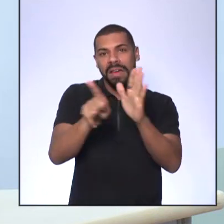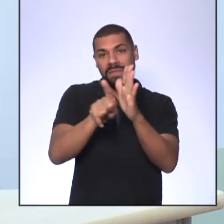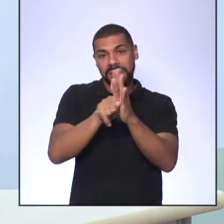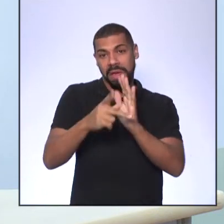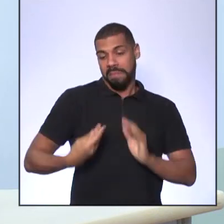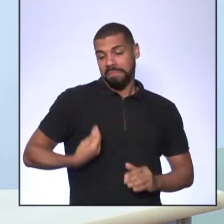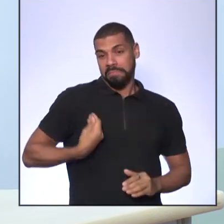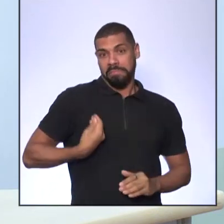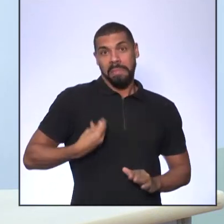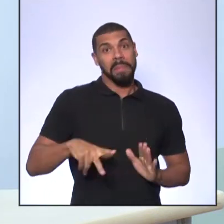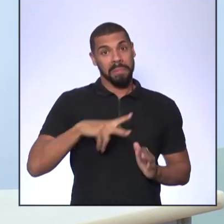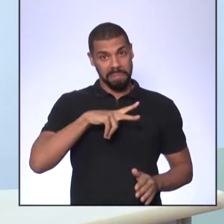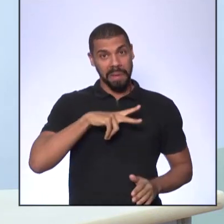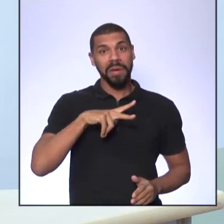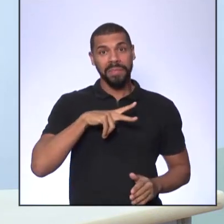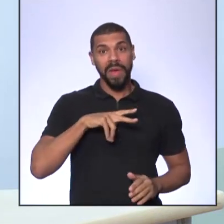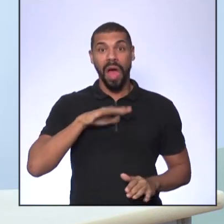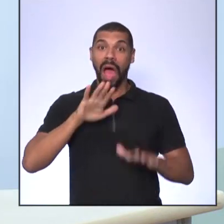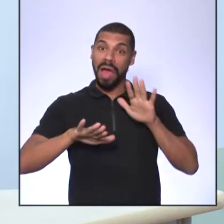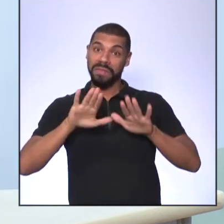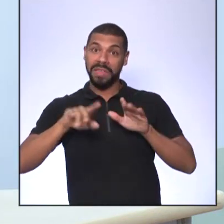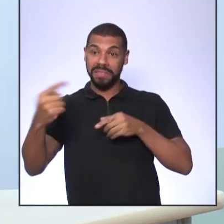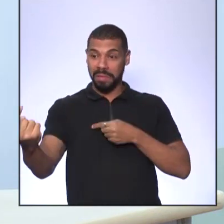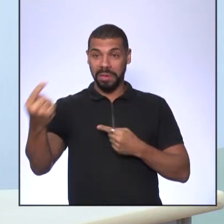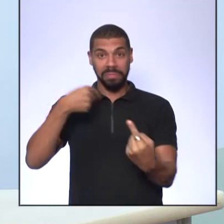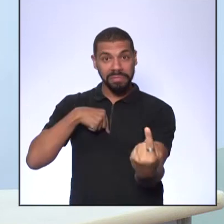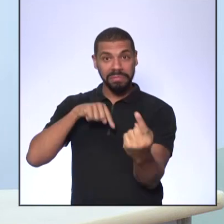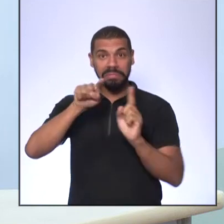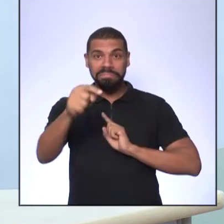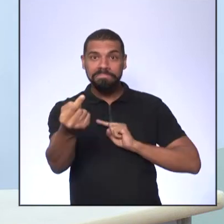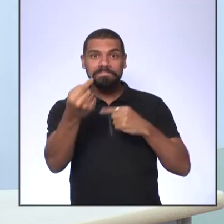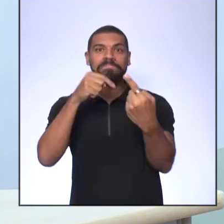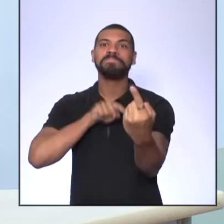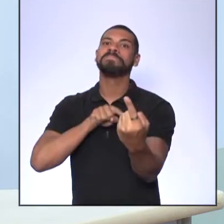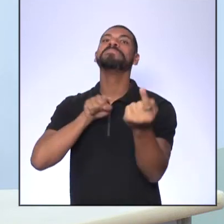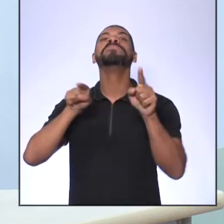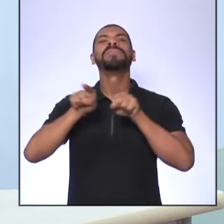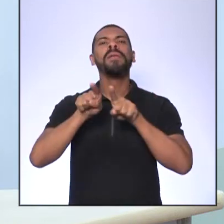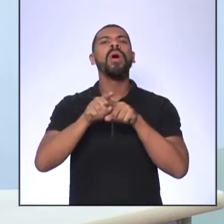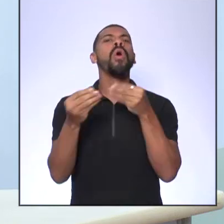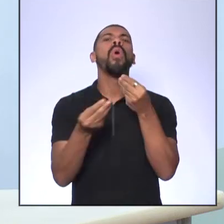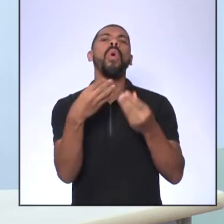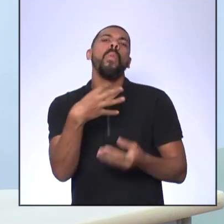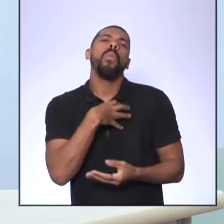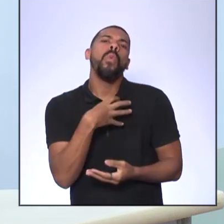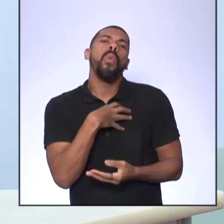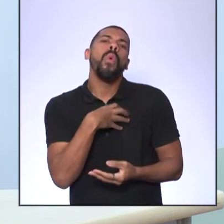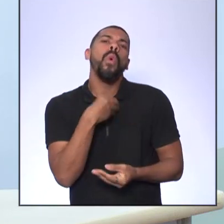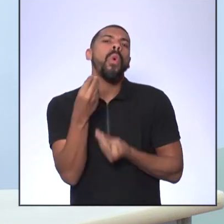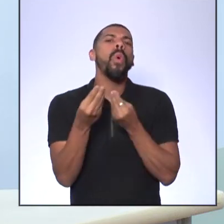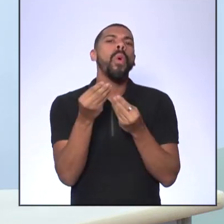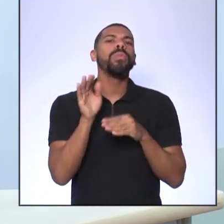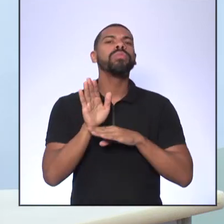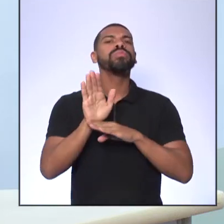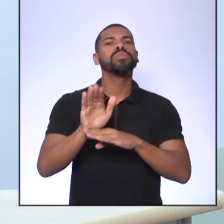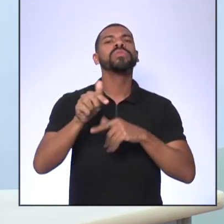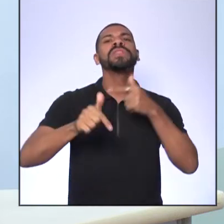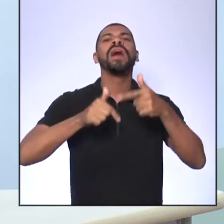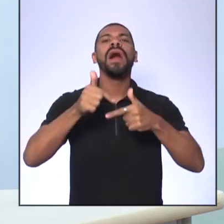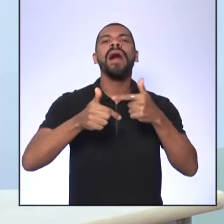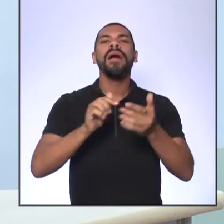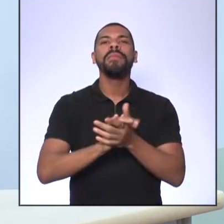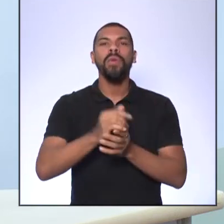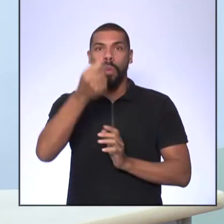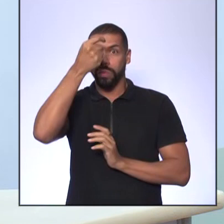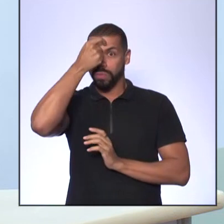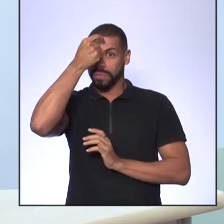outra pessoa, né? Ou as pessoas entrando na nossa privacidade. Então, de que forma que a gente lida com isso tudo de forma